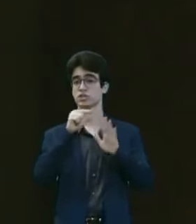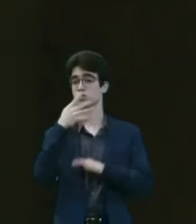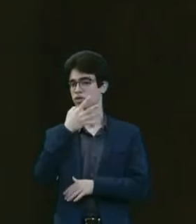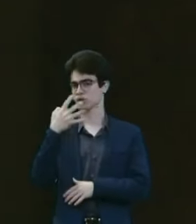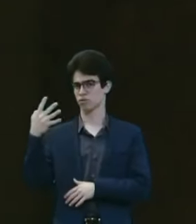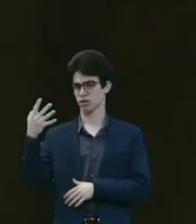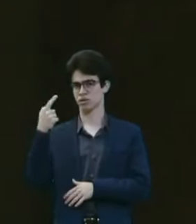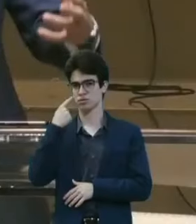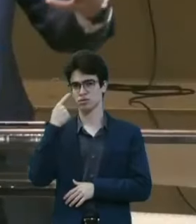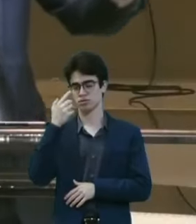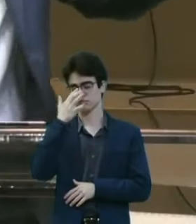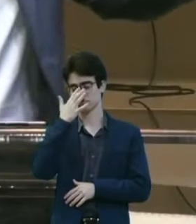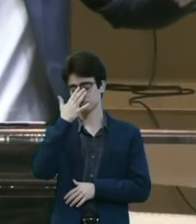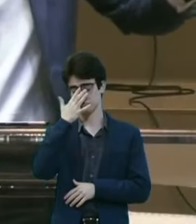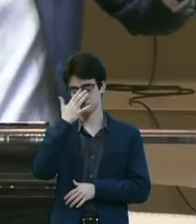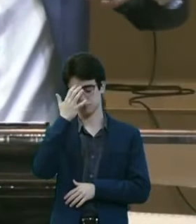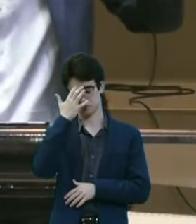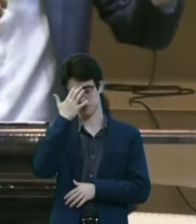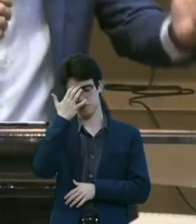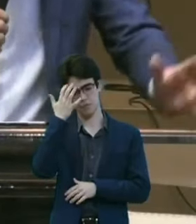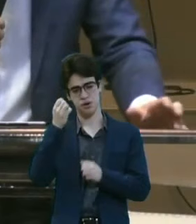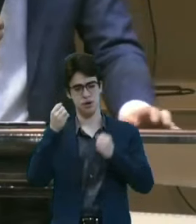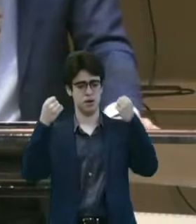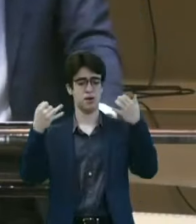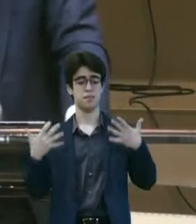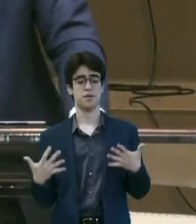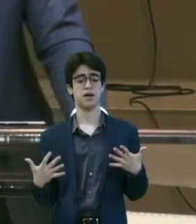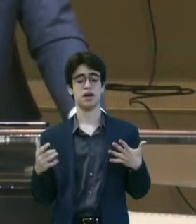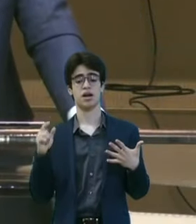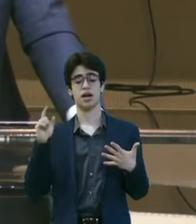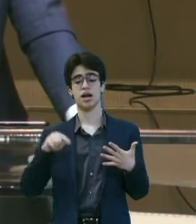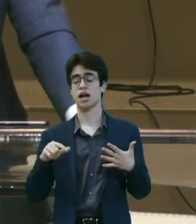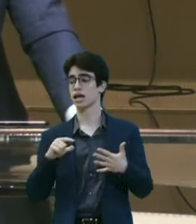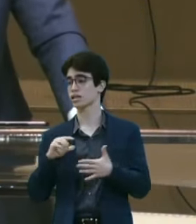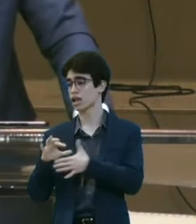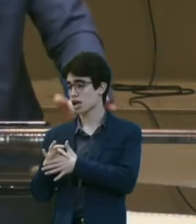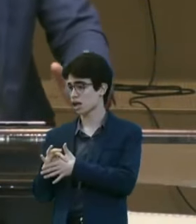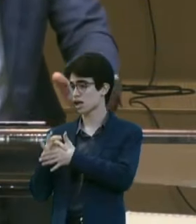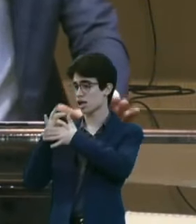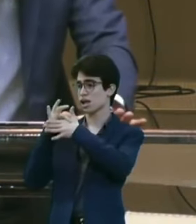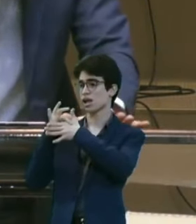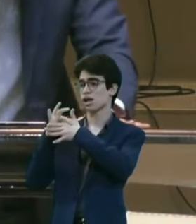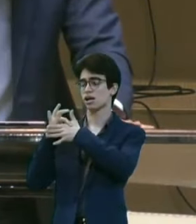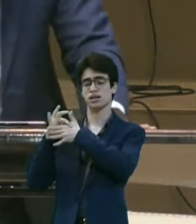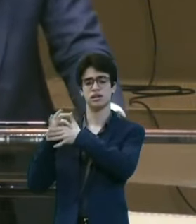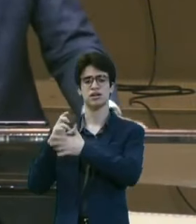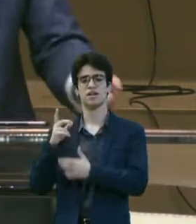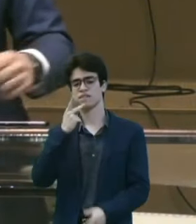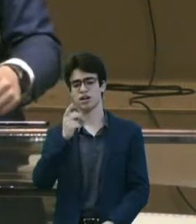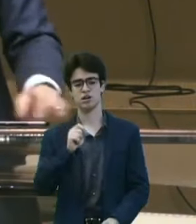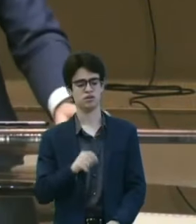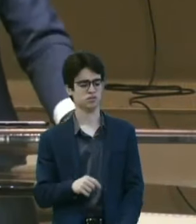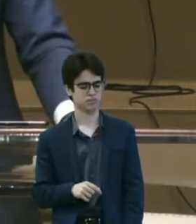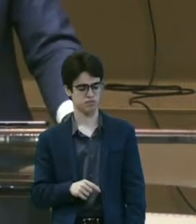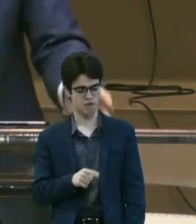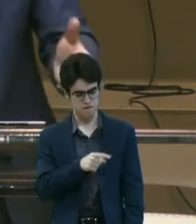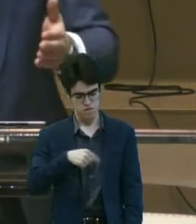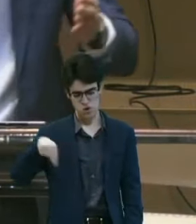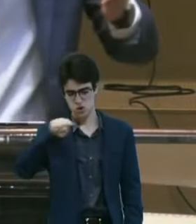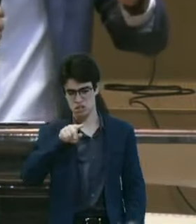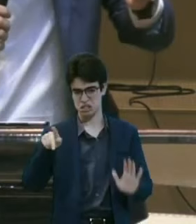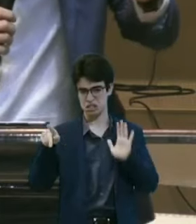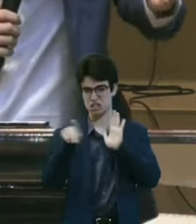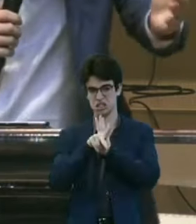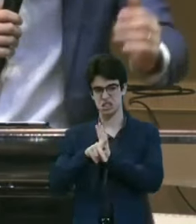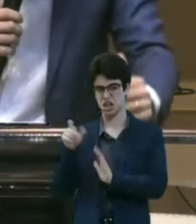44. Ele está falando às lideranças do seu tempo. Vocês pertencem ao pai de vocês, o diabo, e